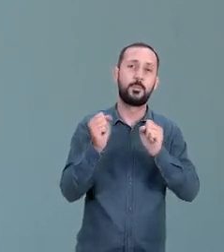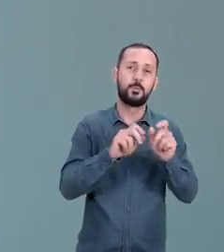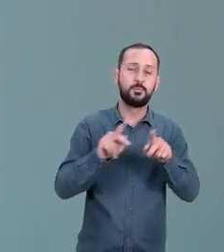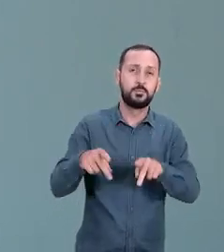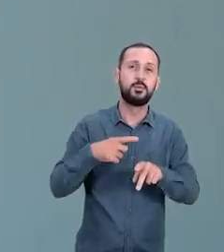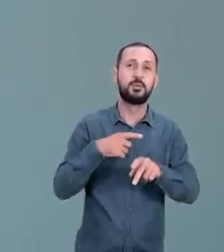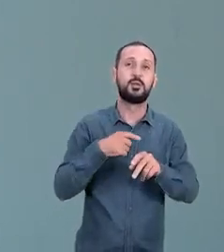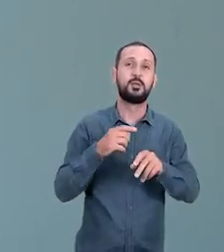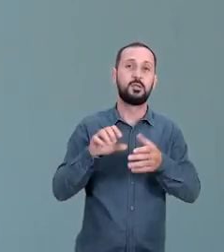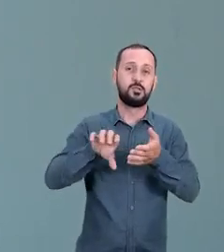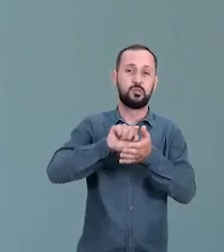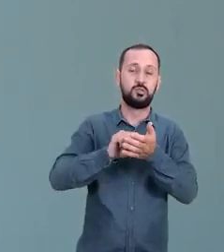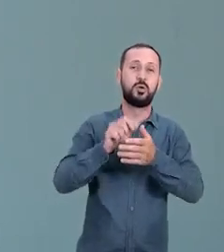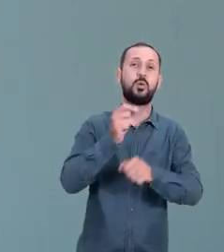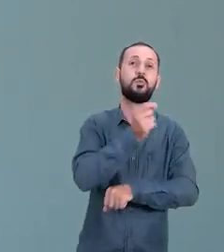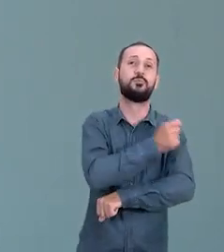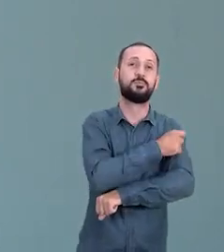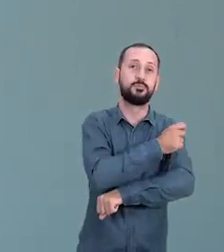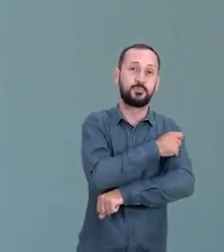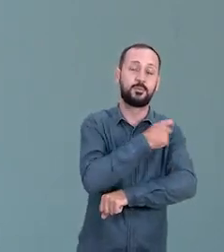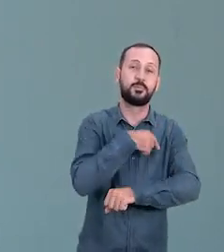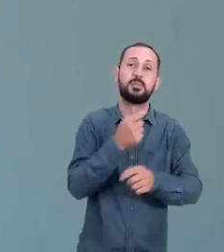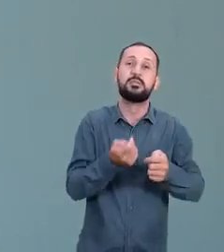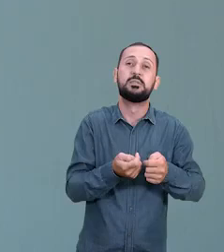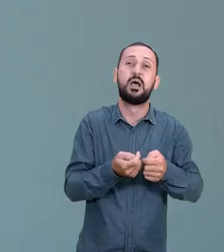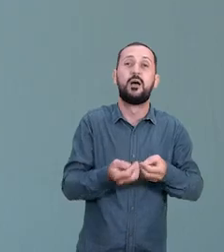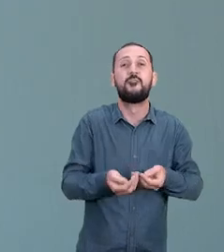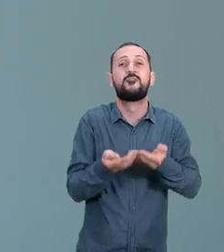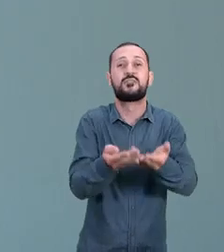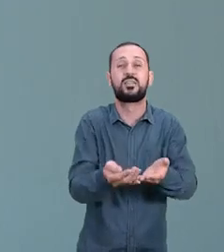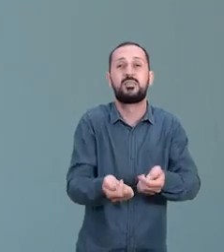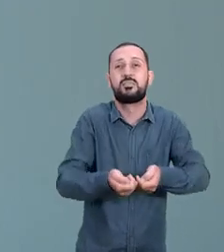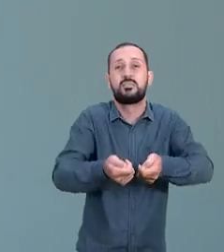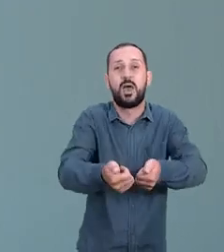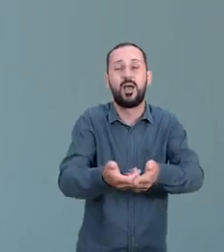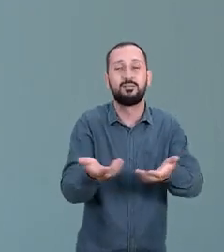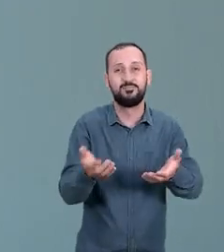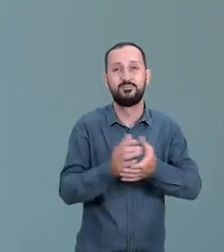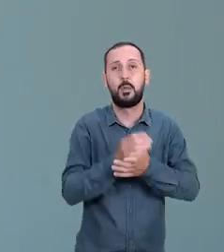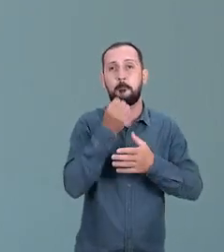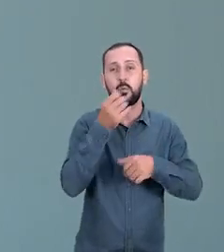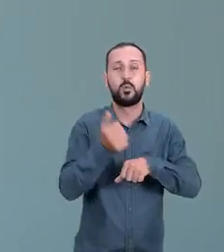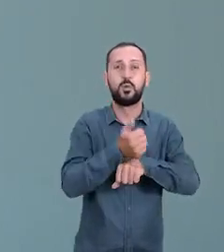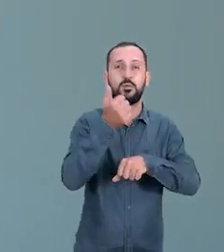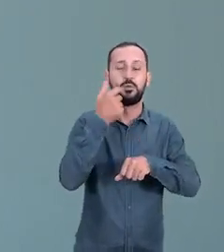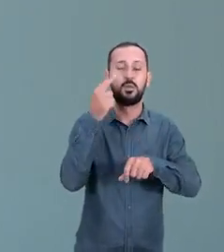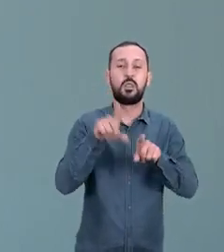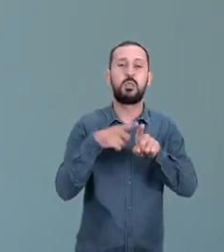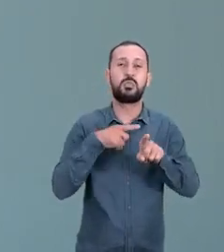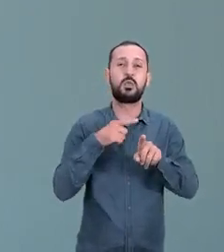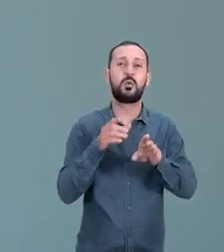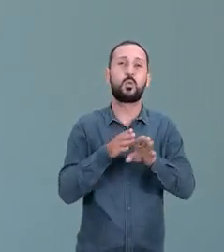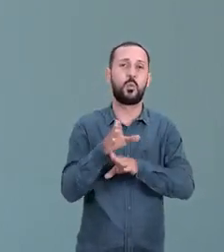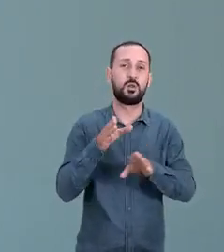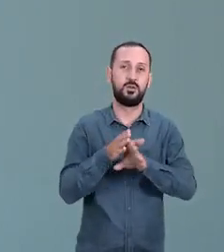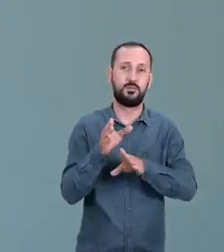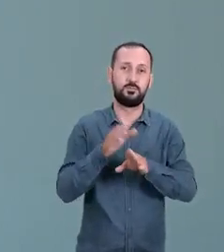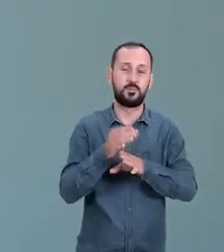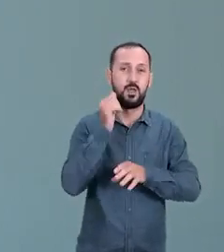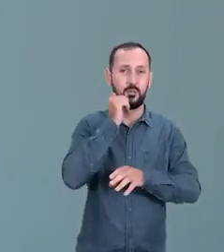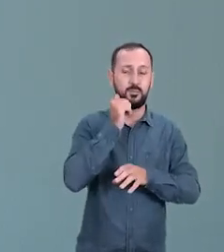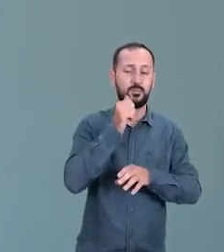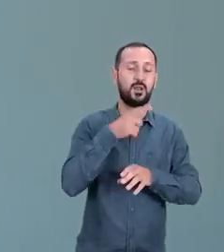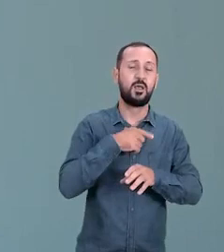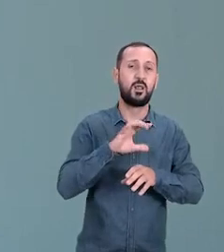oferecendo repelente nas unidades básicas de saúde para essa população, repelente de boa qualidade, oferecendo orientações também. A